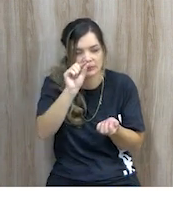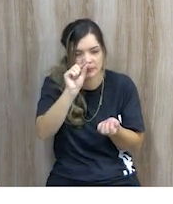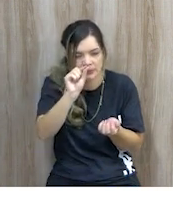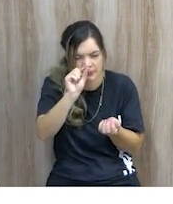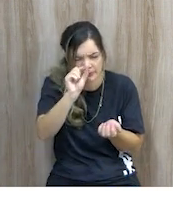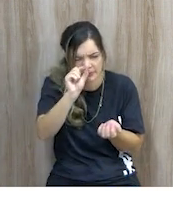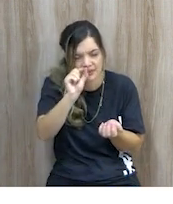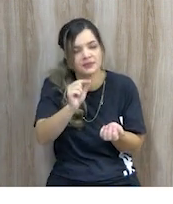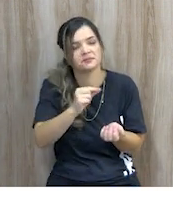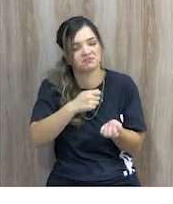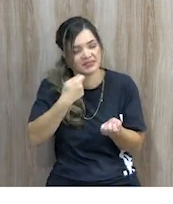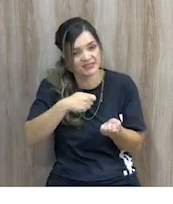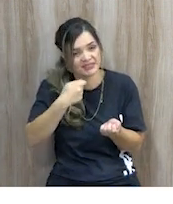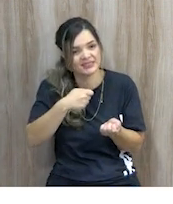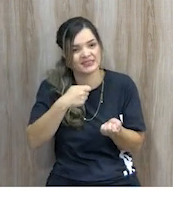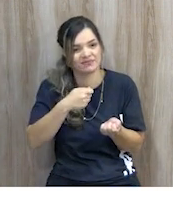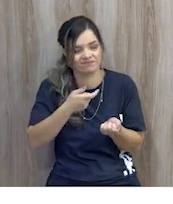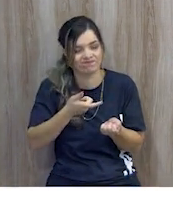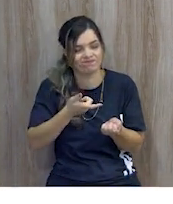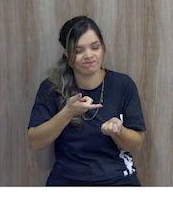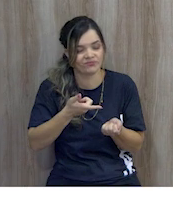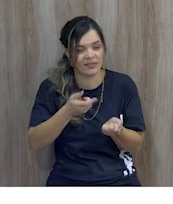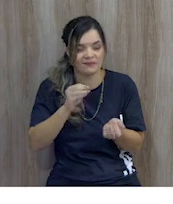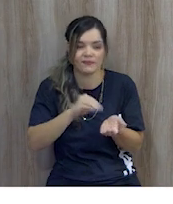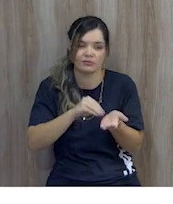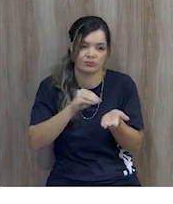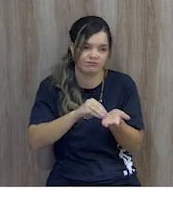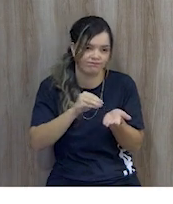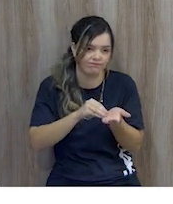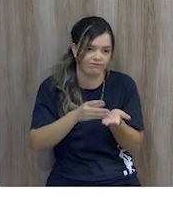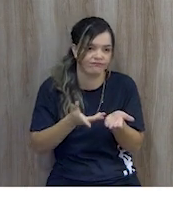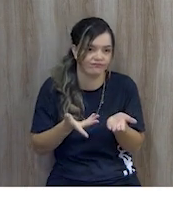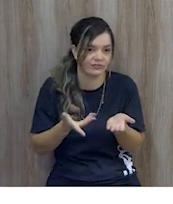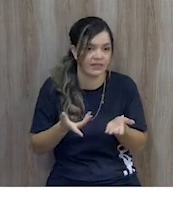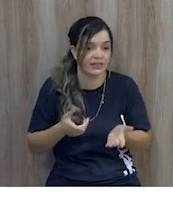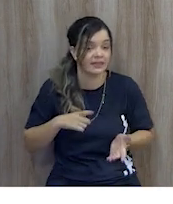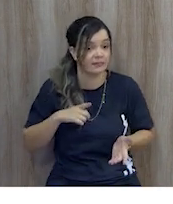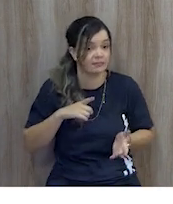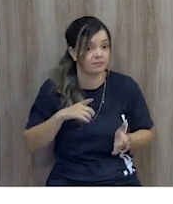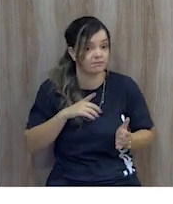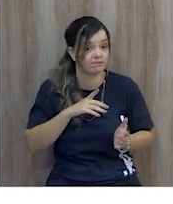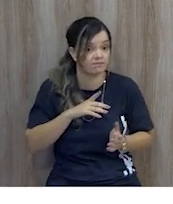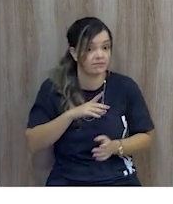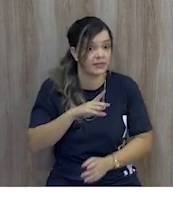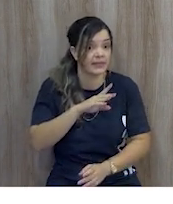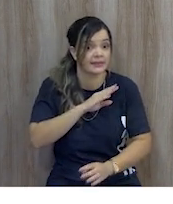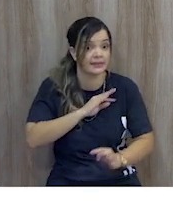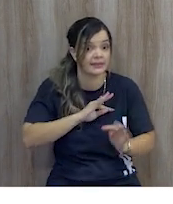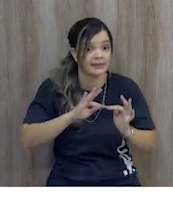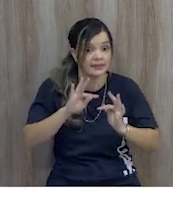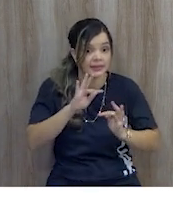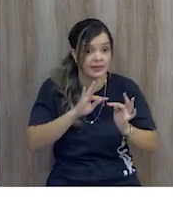Entenderam? Sim? E técnica cirúrgica.